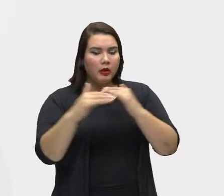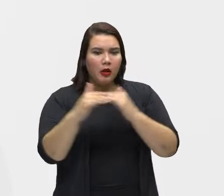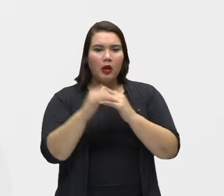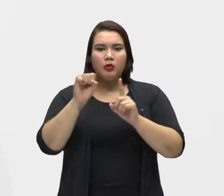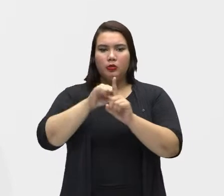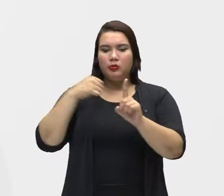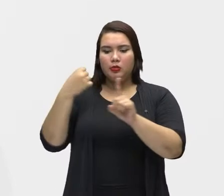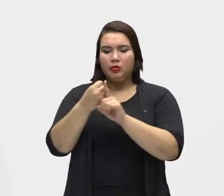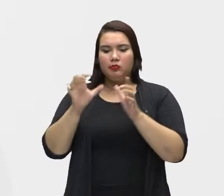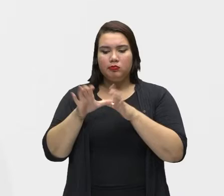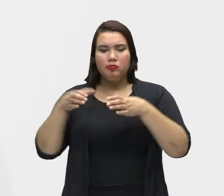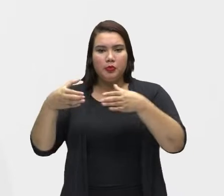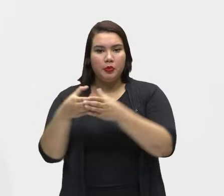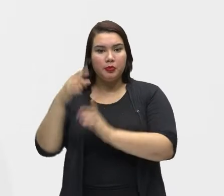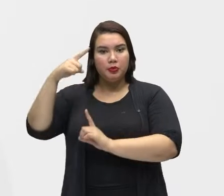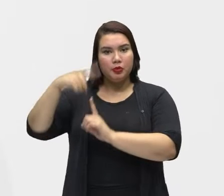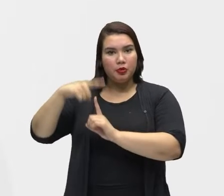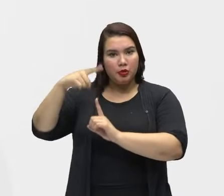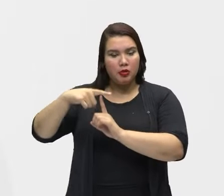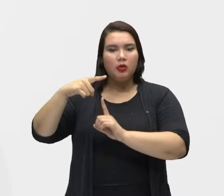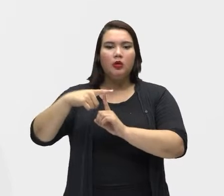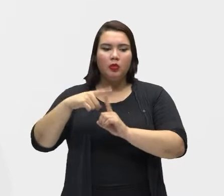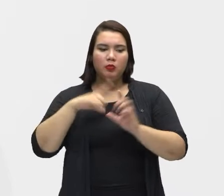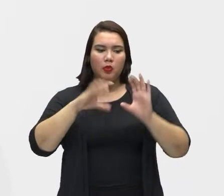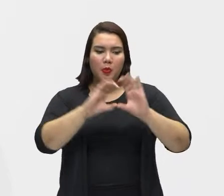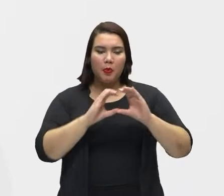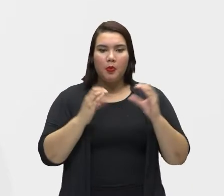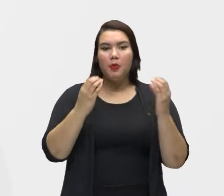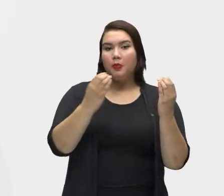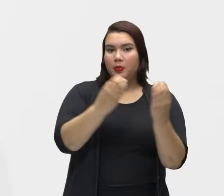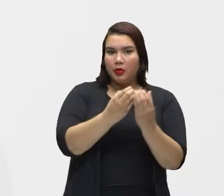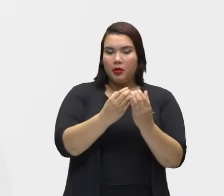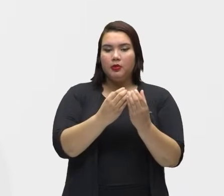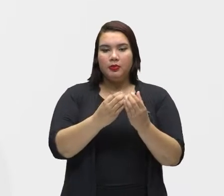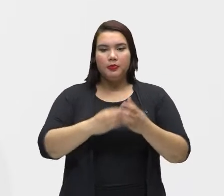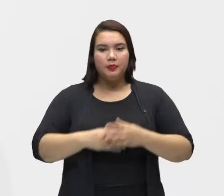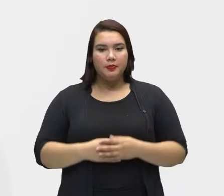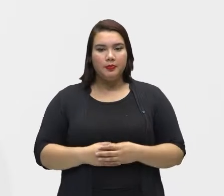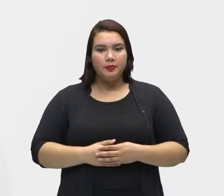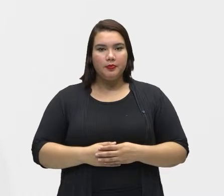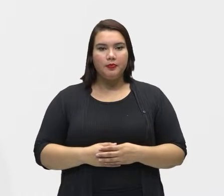sociedades linhageiras ou aldeias.